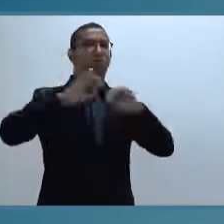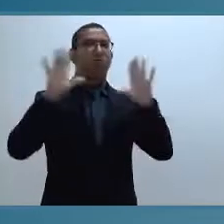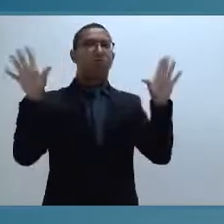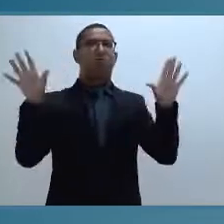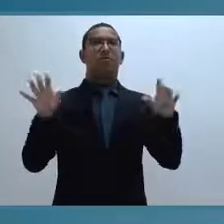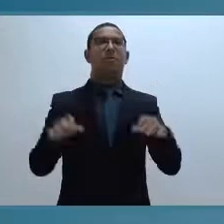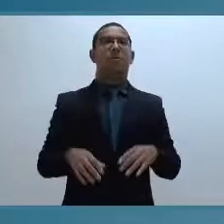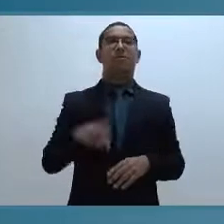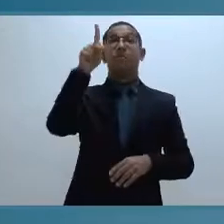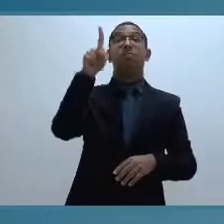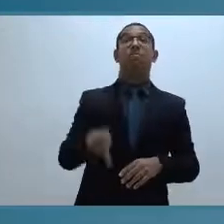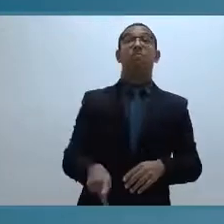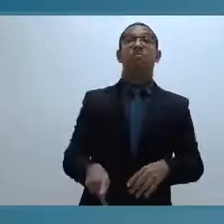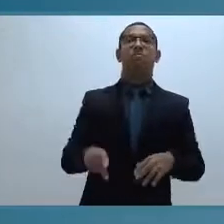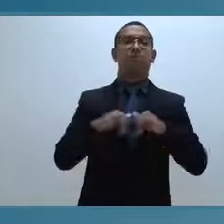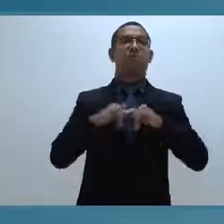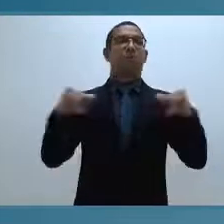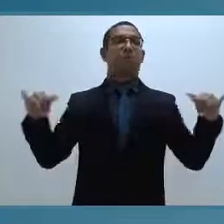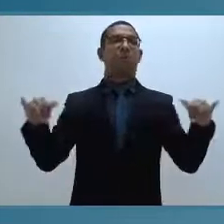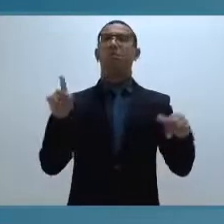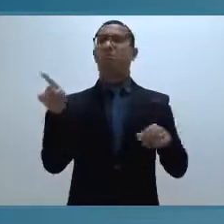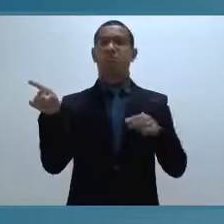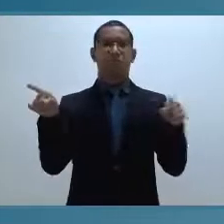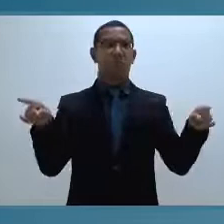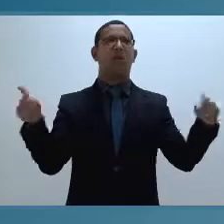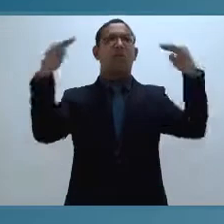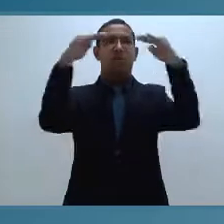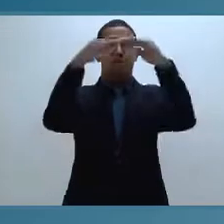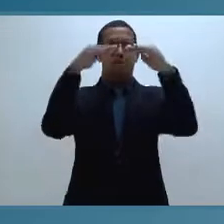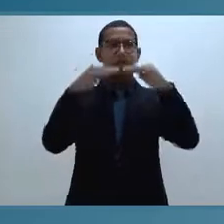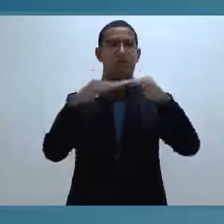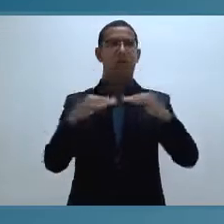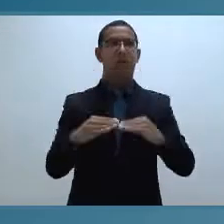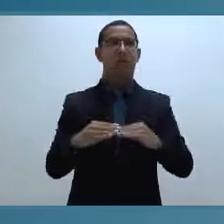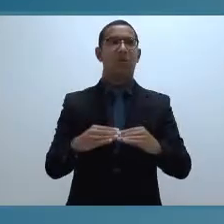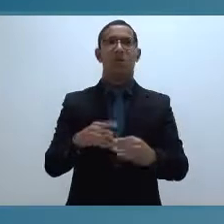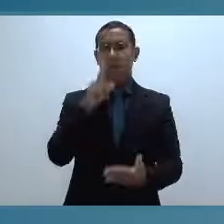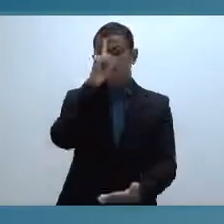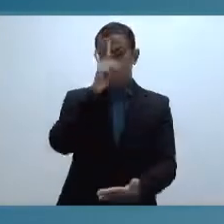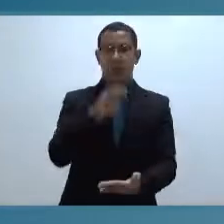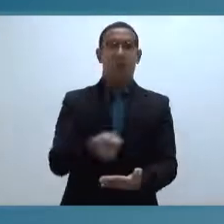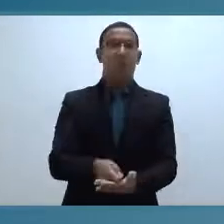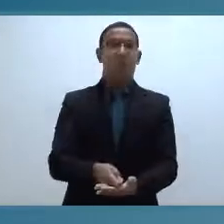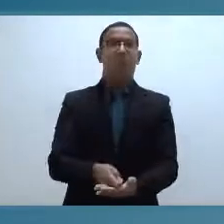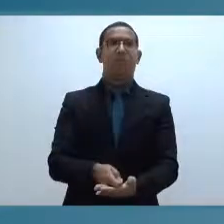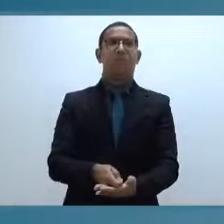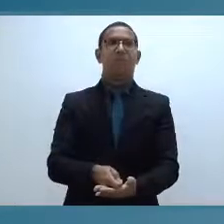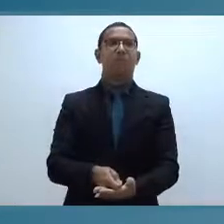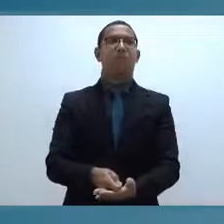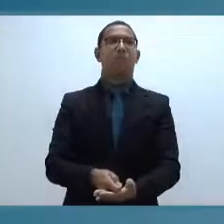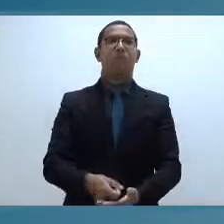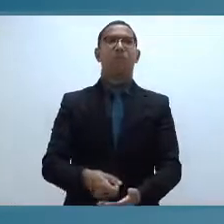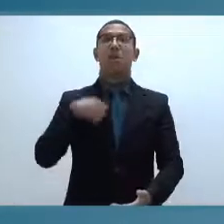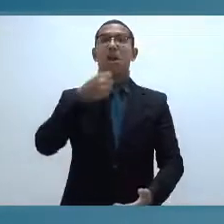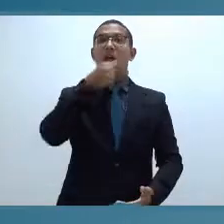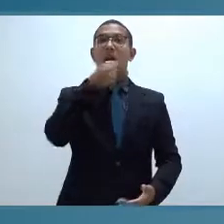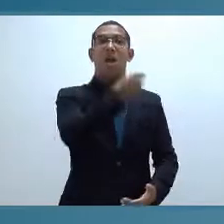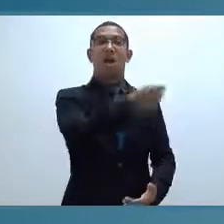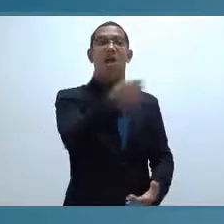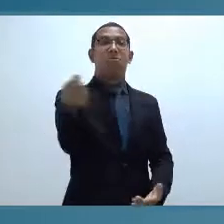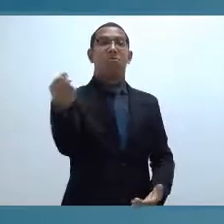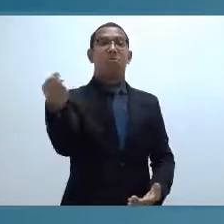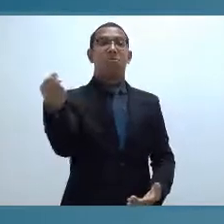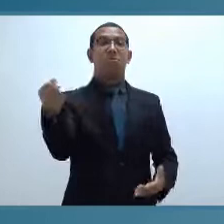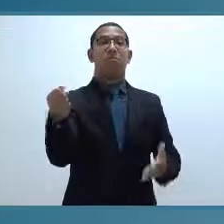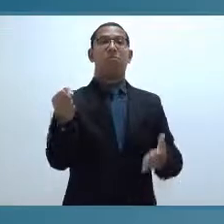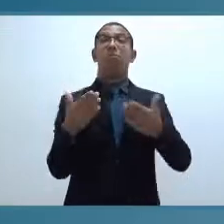a manifestação da eminente corregedora é pelo deferimento do pedido da magistrada. Eu coloco em discussão.